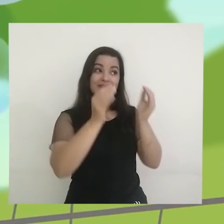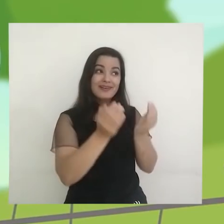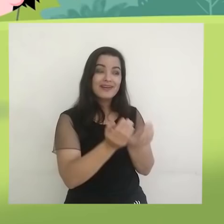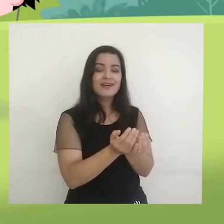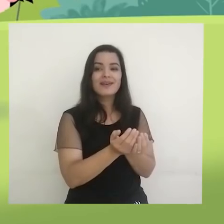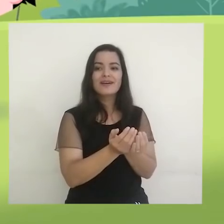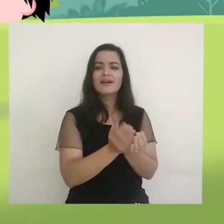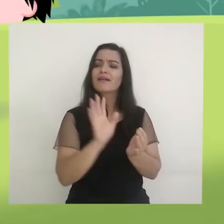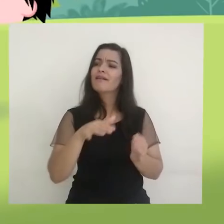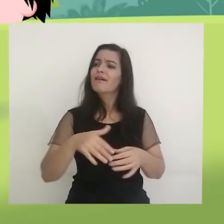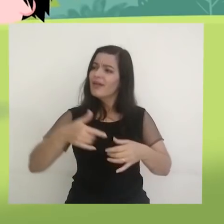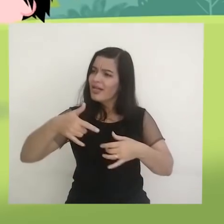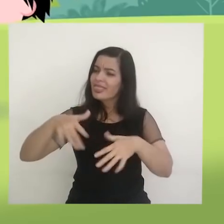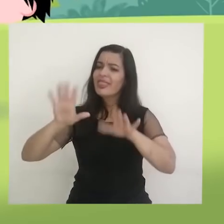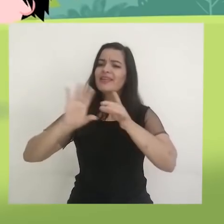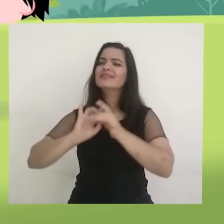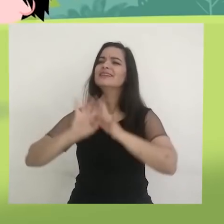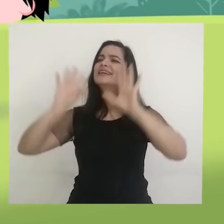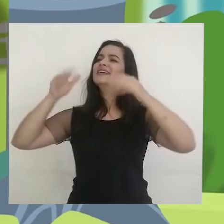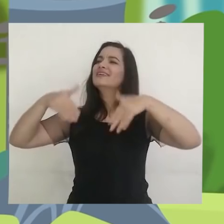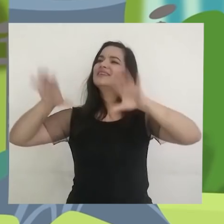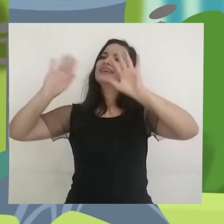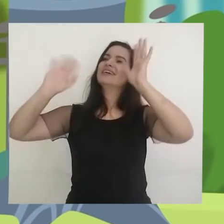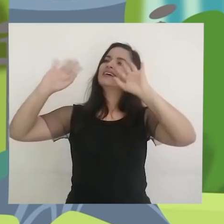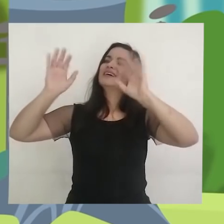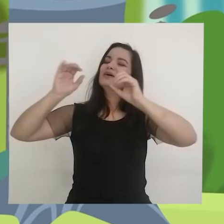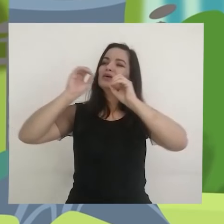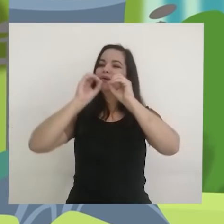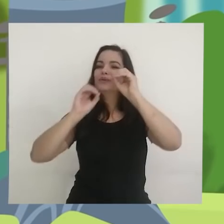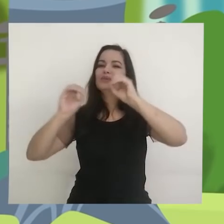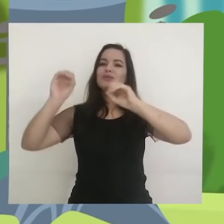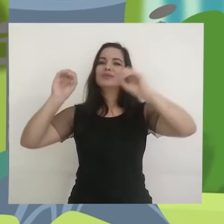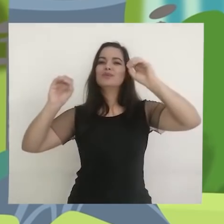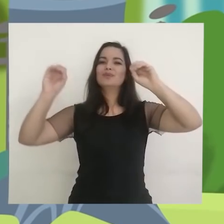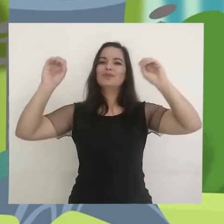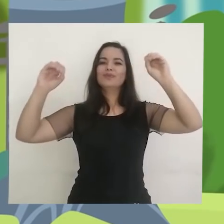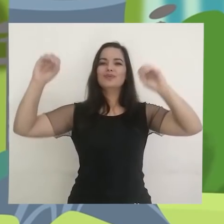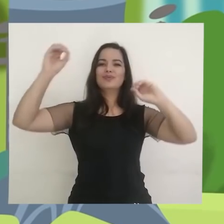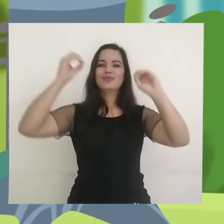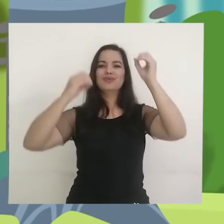elas voarem, Cláudio. É!